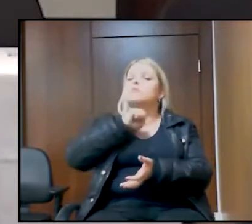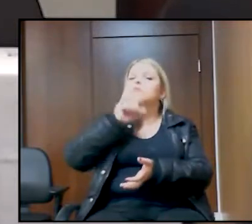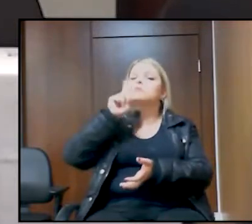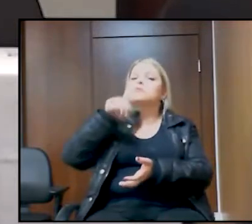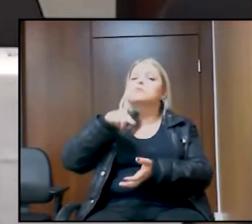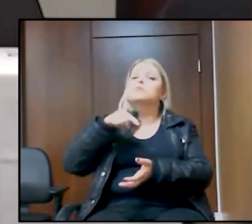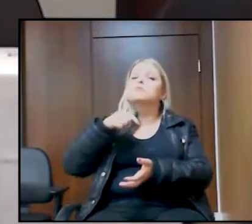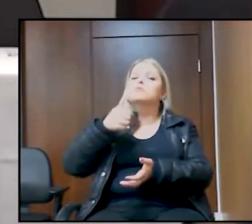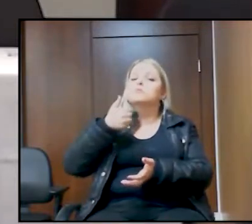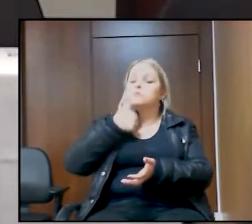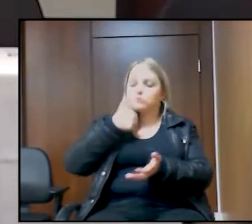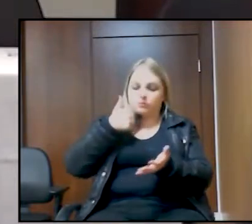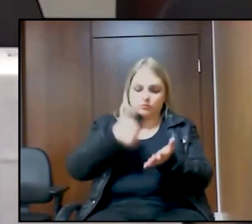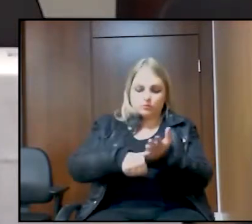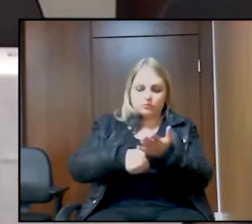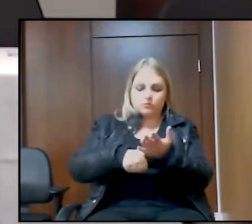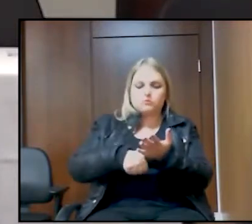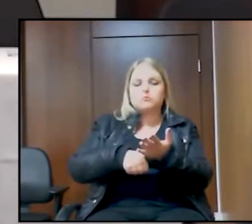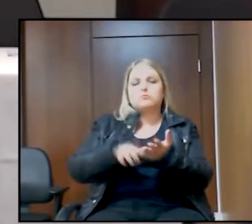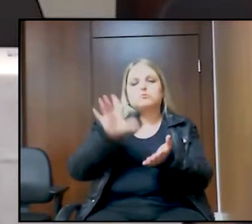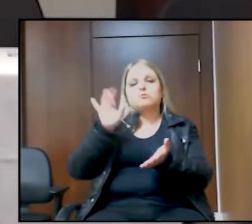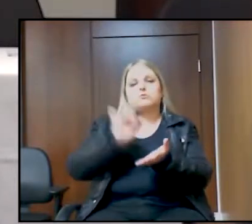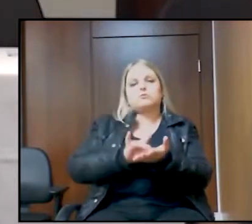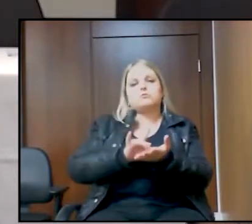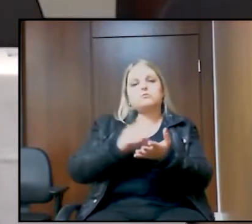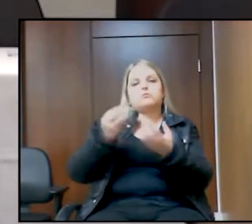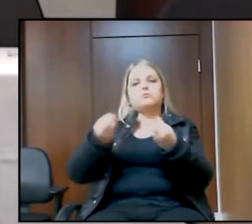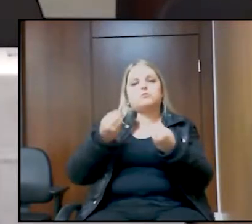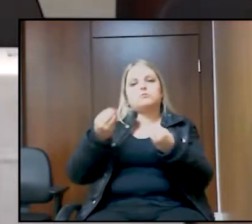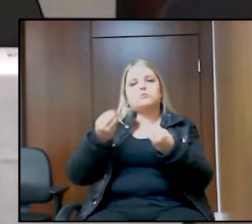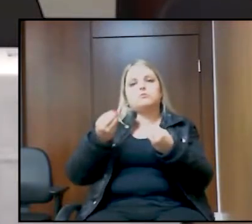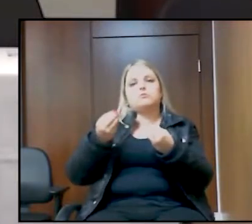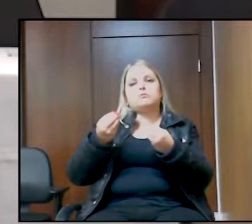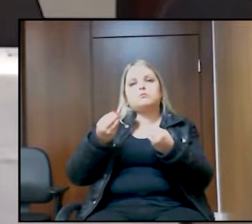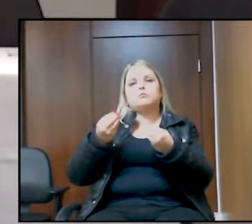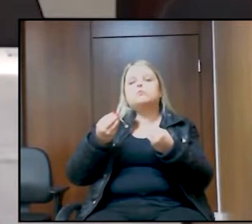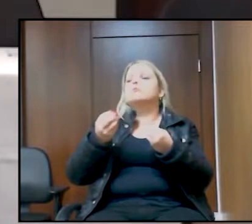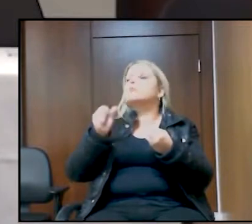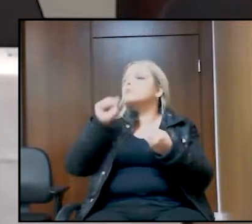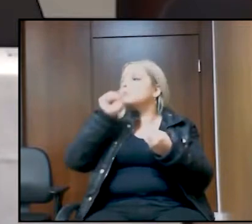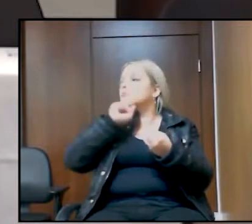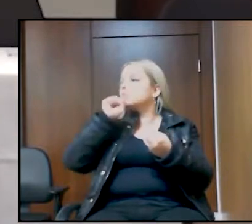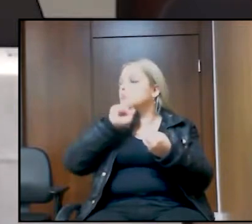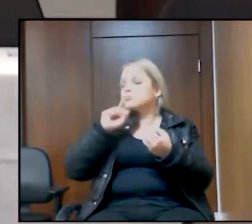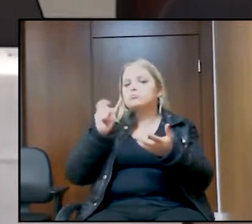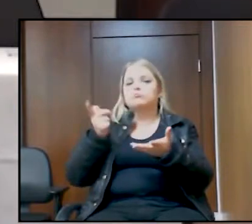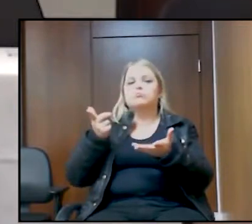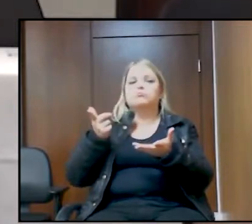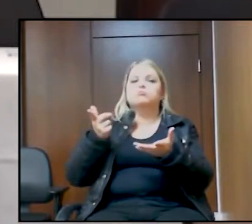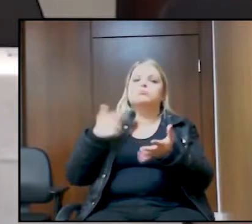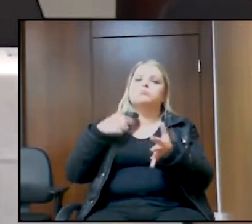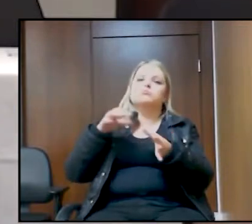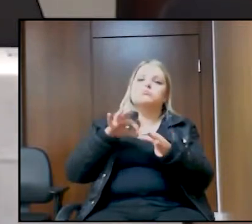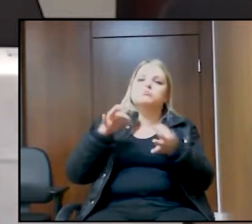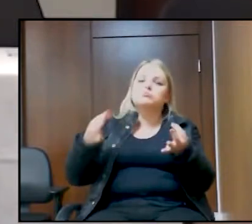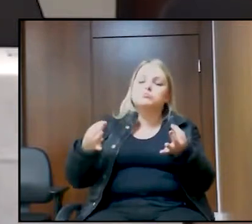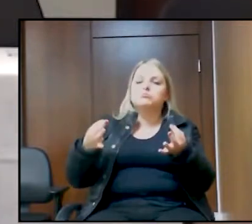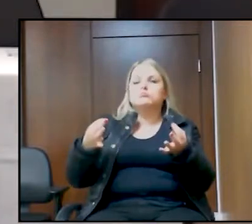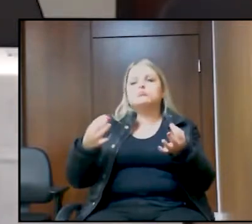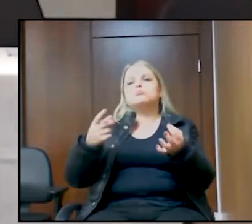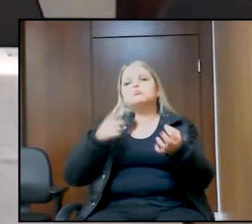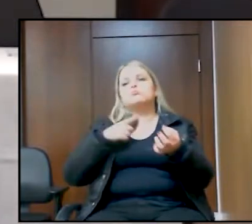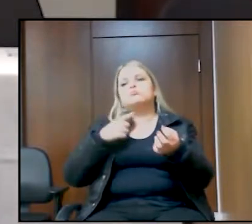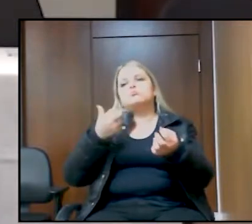de identidade oficial e condição de... Né? E o idoso, relativamente simples, você tem lá